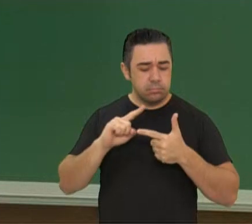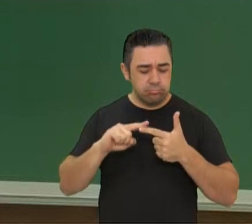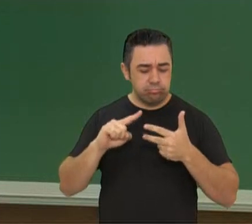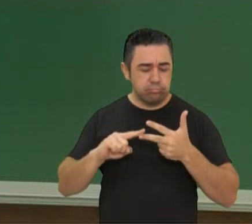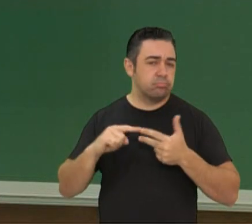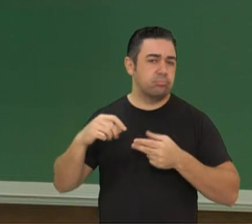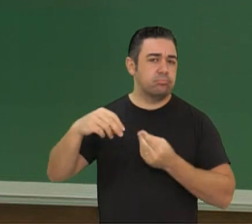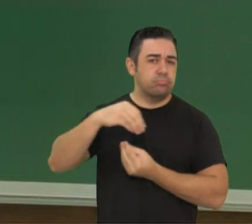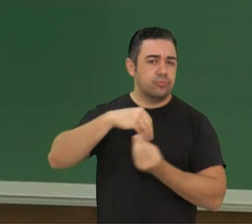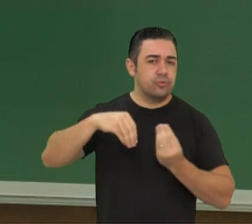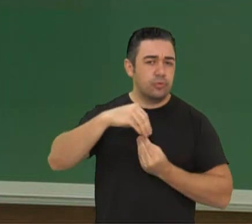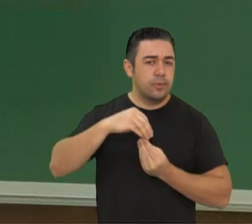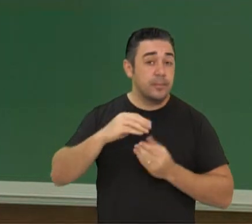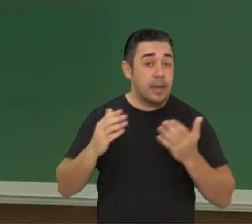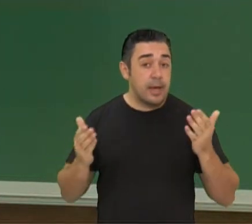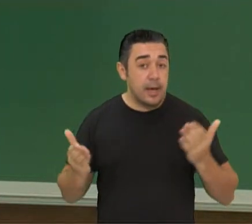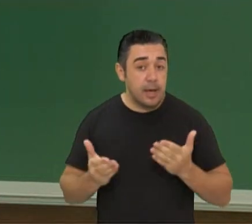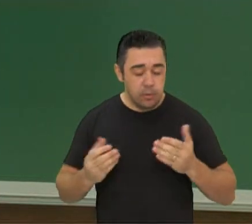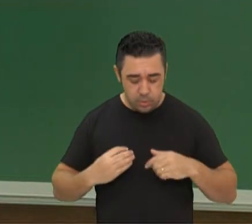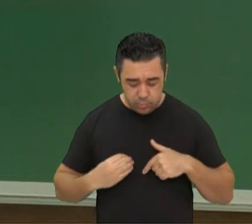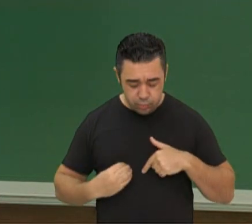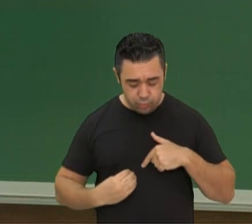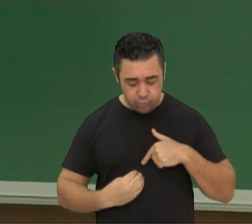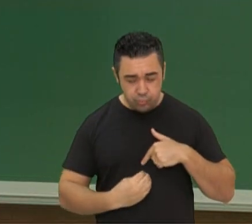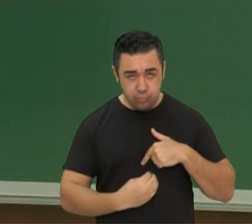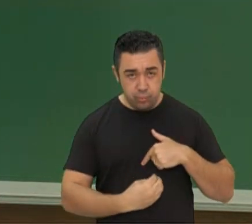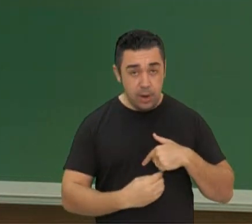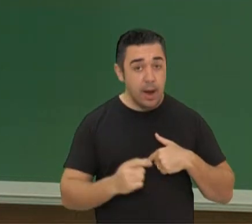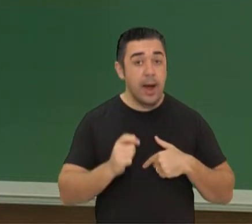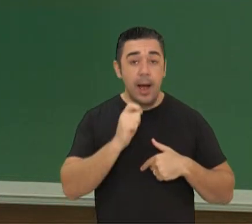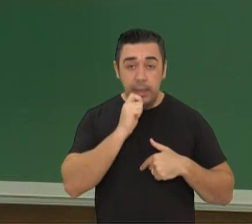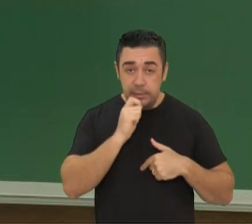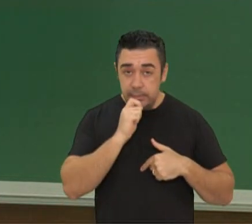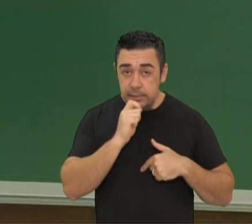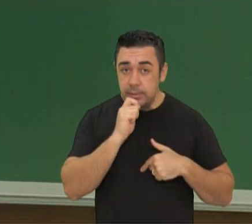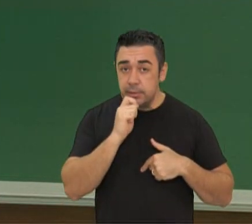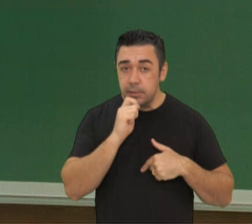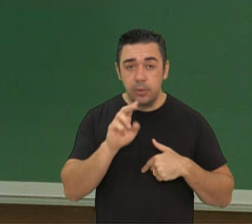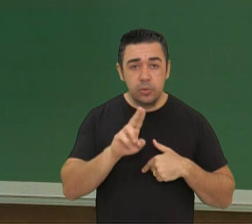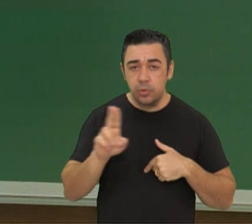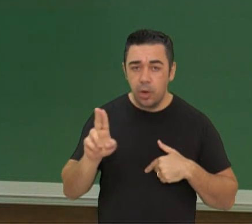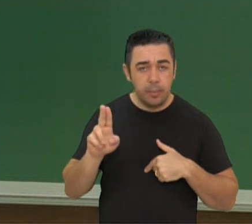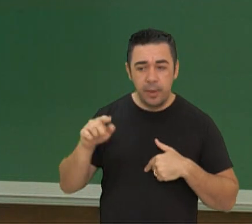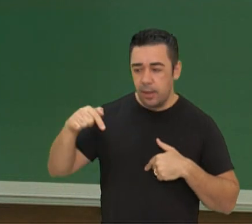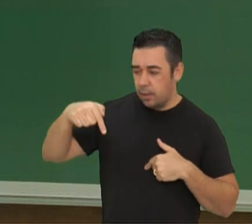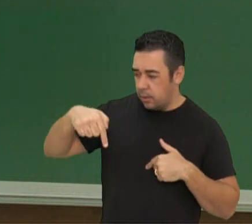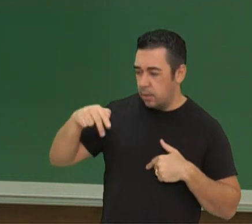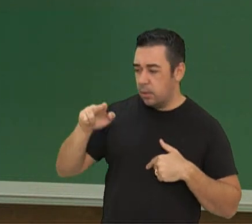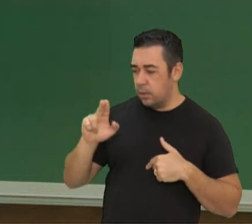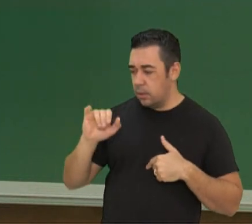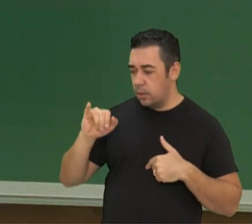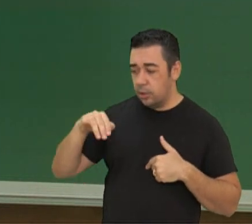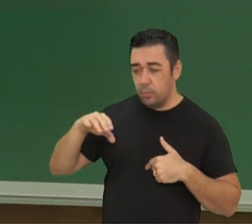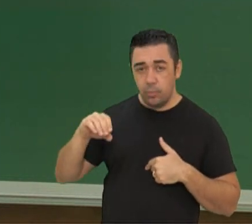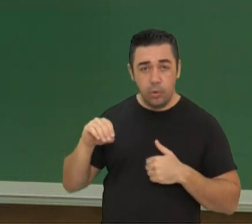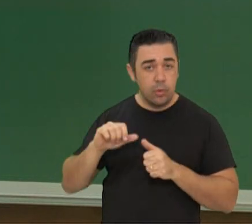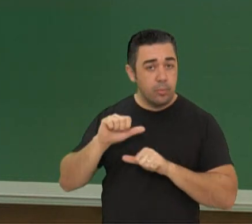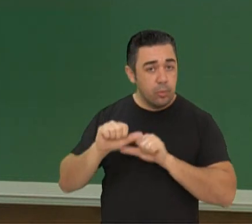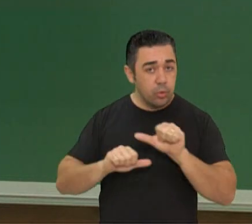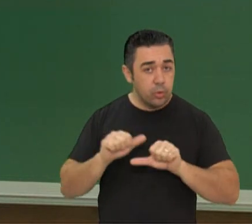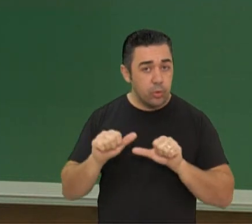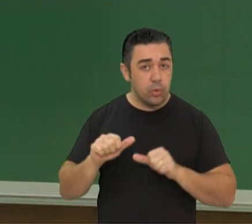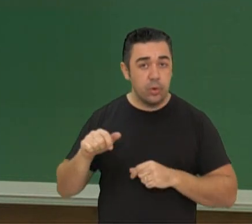agora? Agora, no intestino ainda, tá? A gente não vai mais chamar de quimo, nós vamos chamar a partir daqui